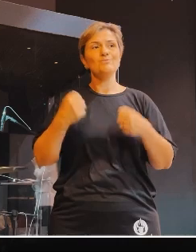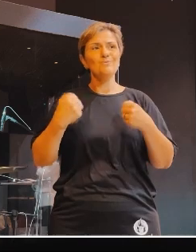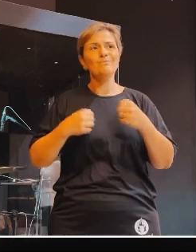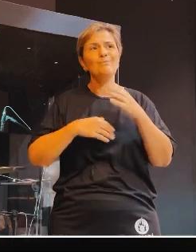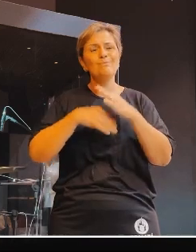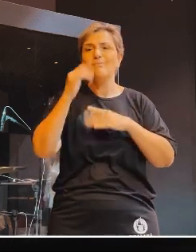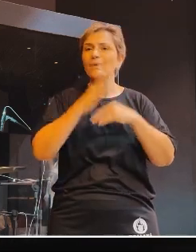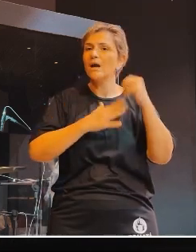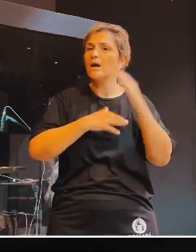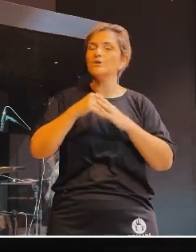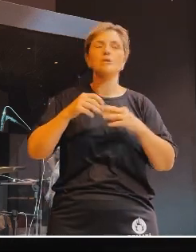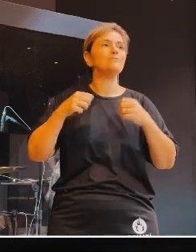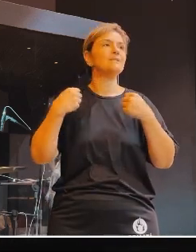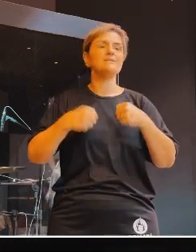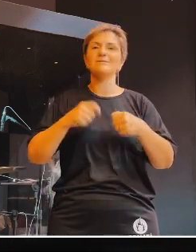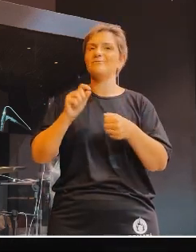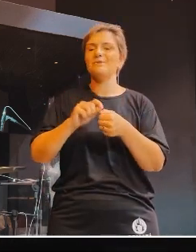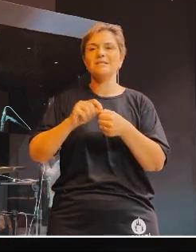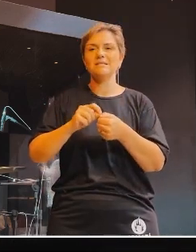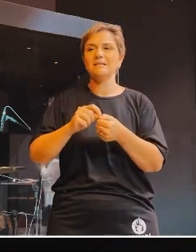fazer o tempo todo.